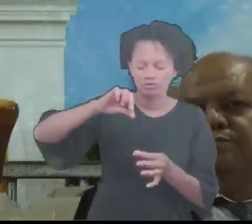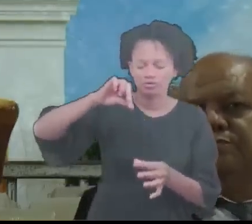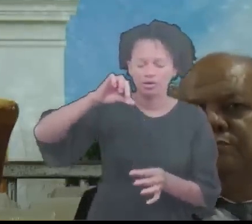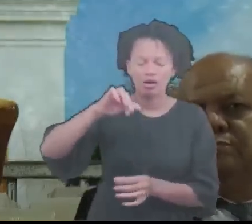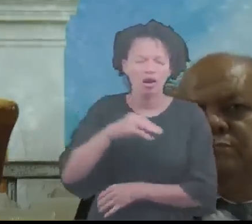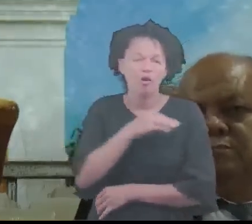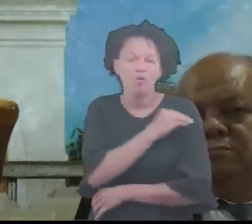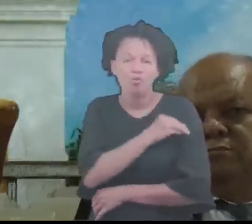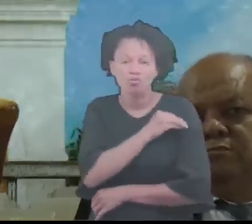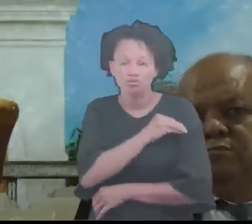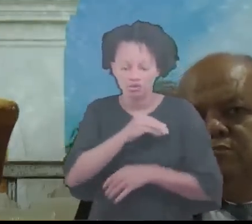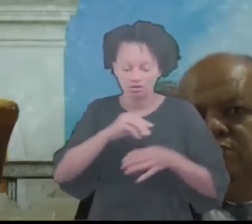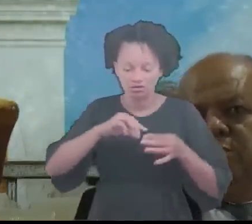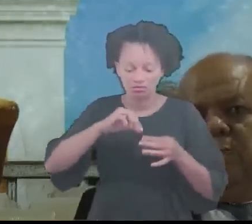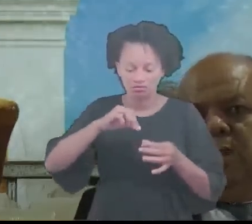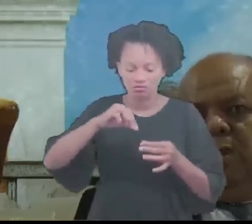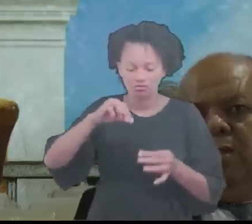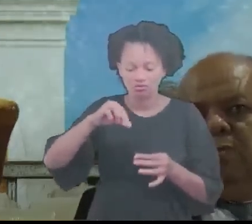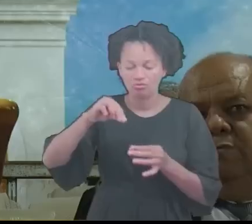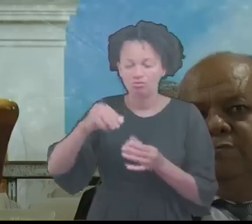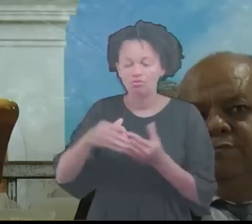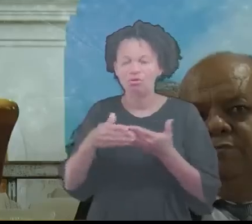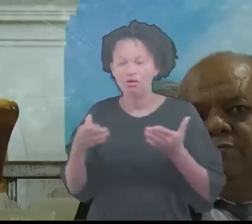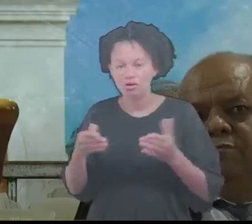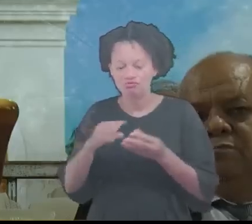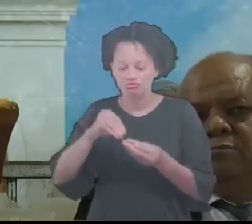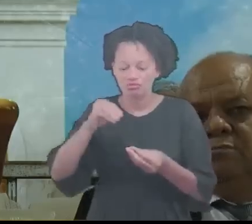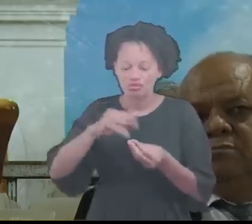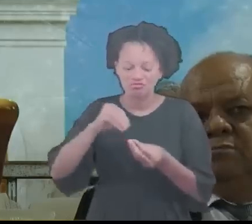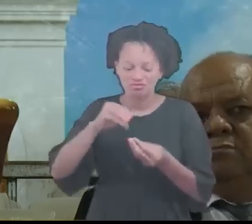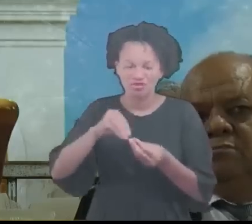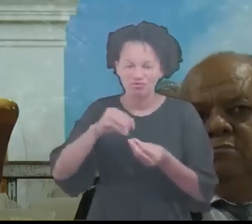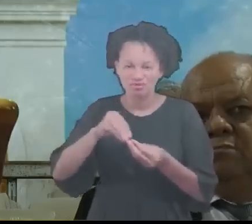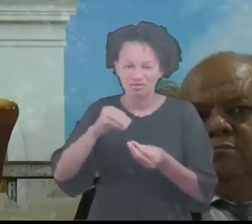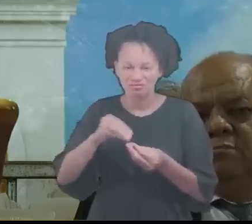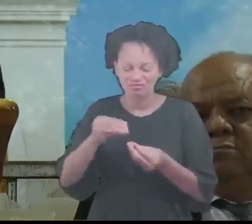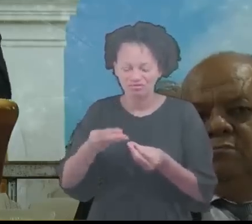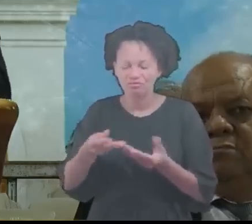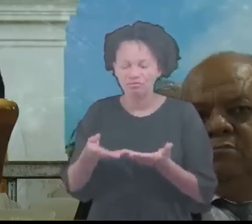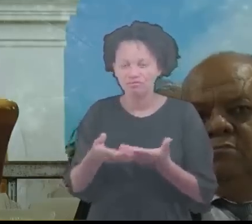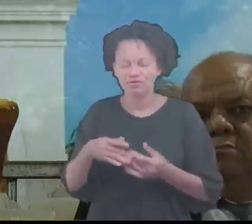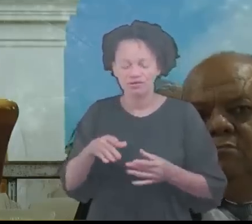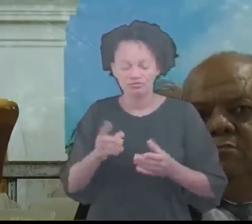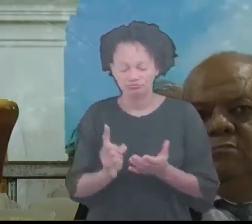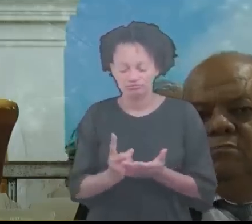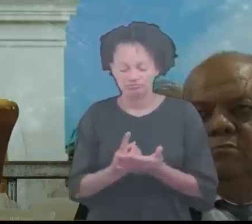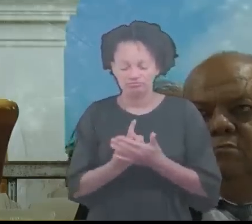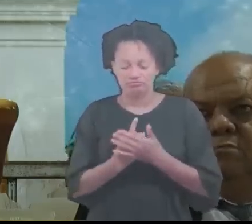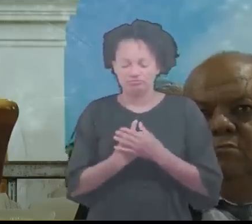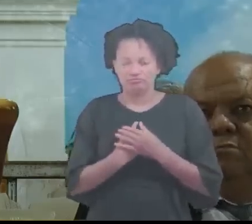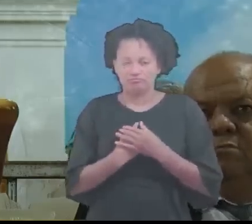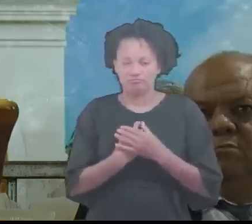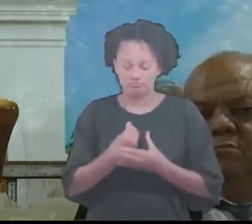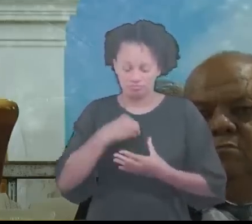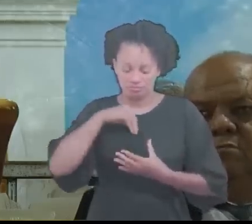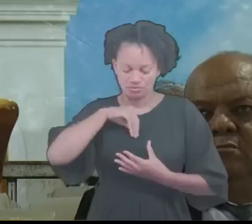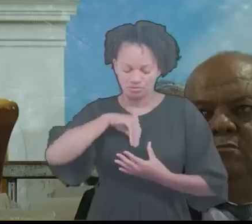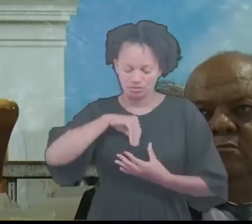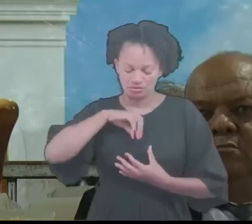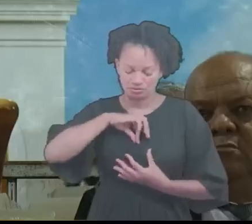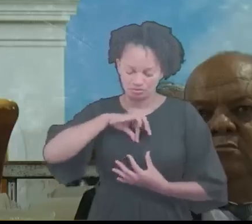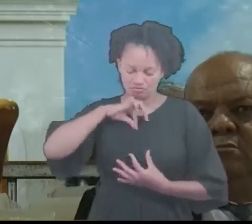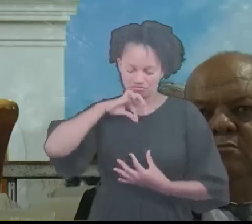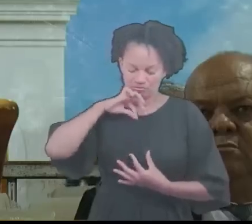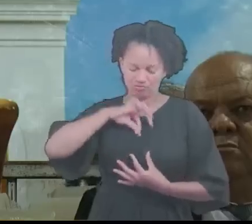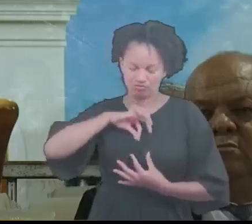aquele sachê ficava entre os seios da esposa. Glória a Deus, e de longe o cheiro